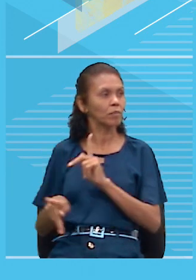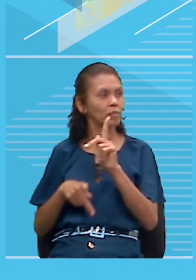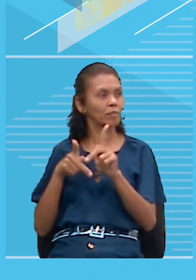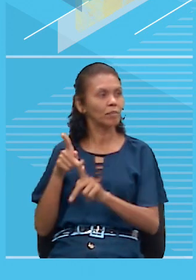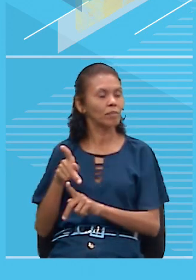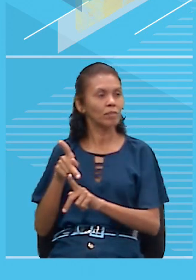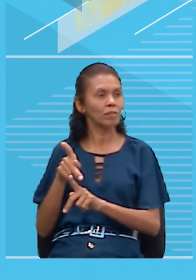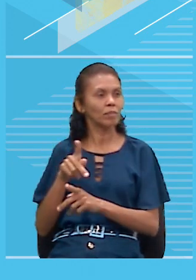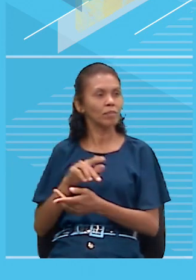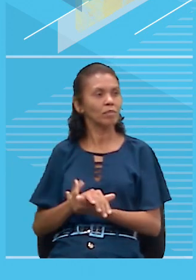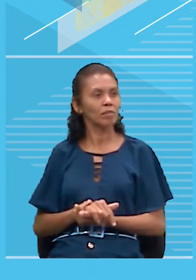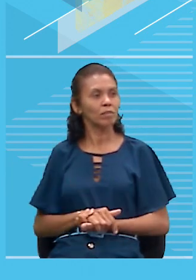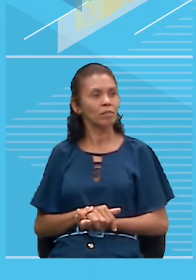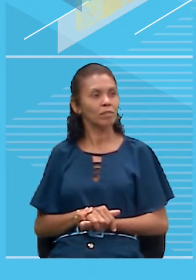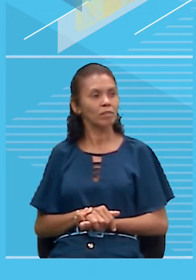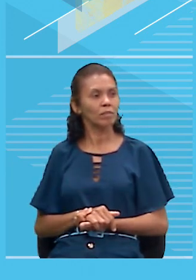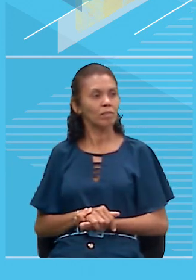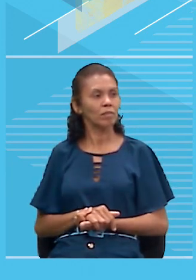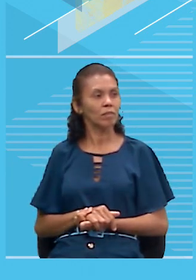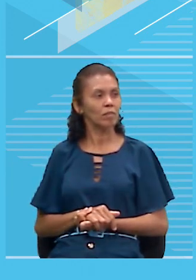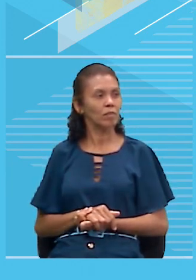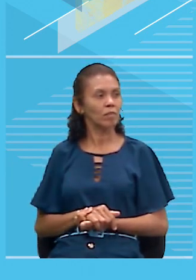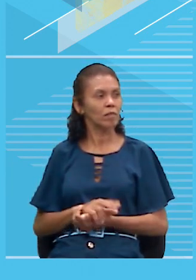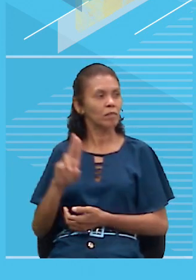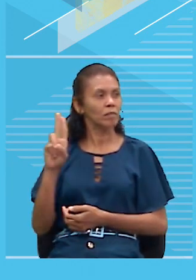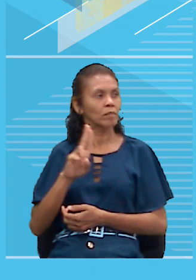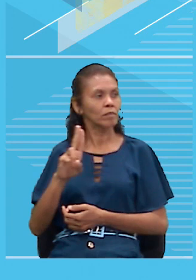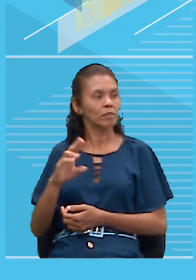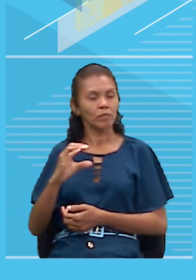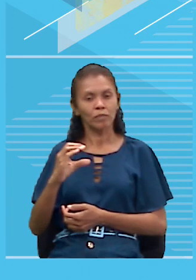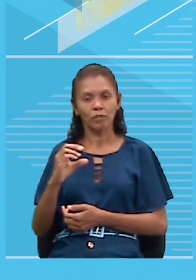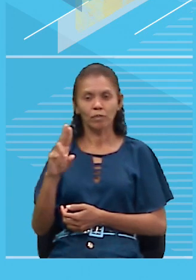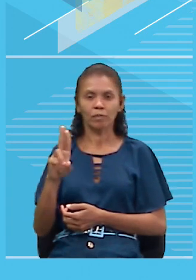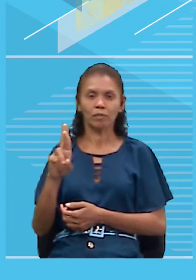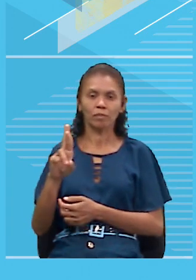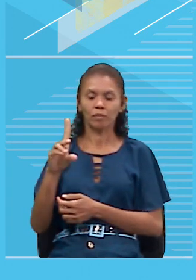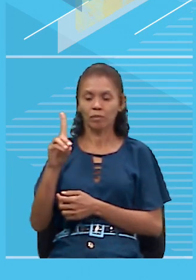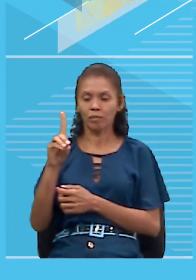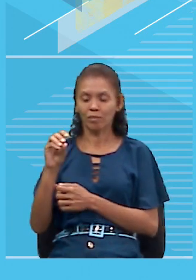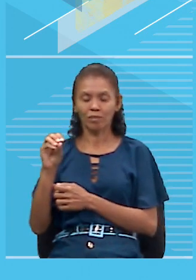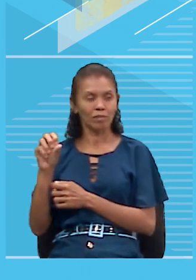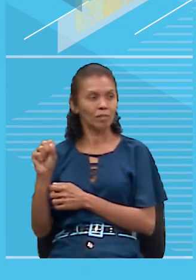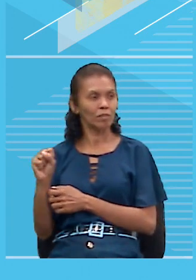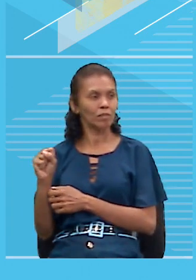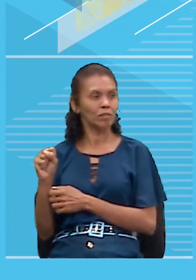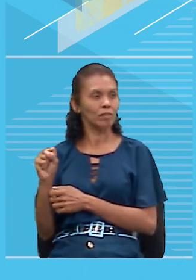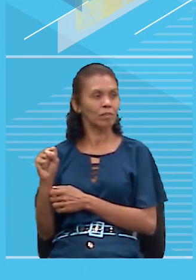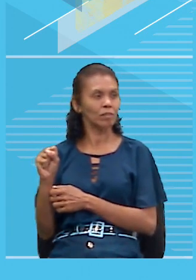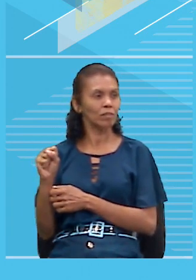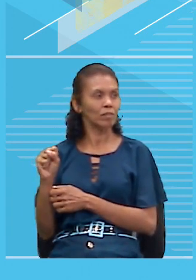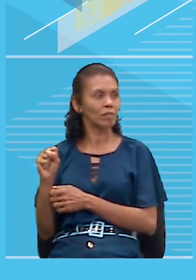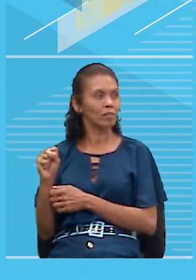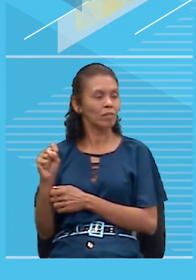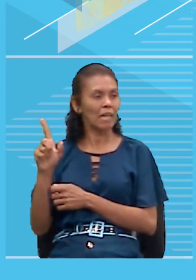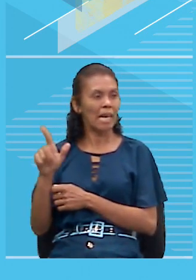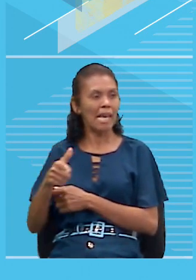um povo chamava de povo curdo cara que cenário